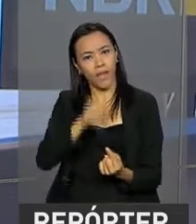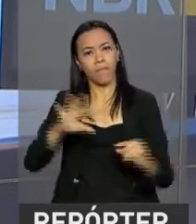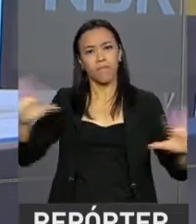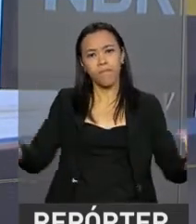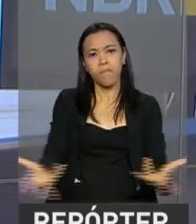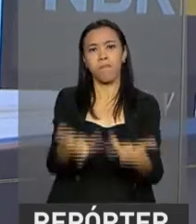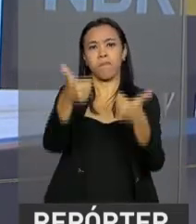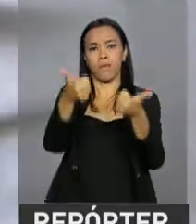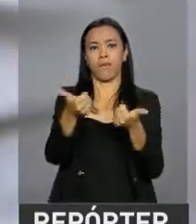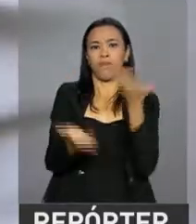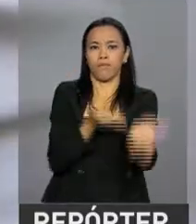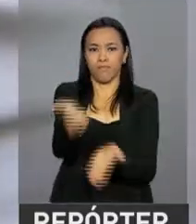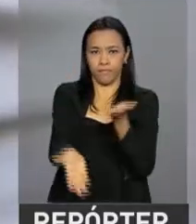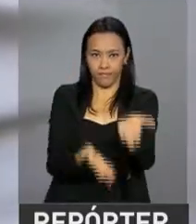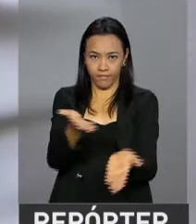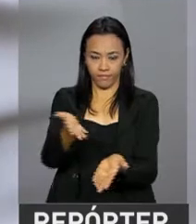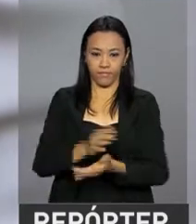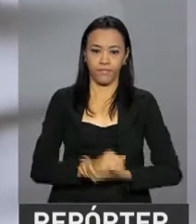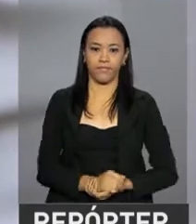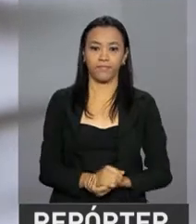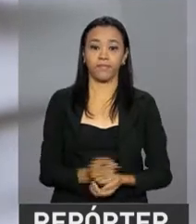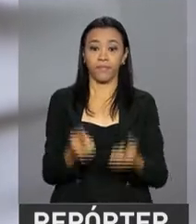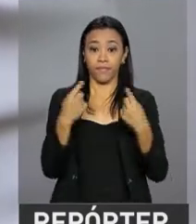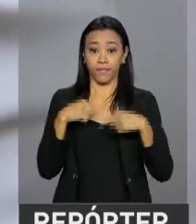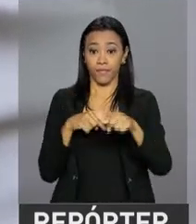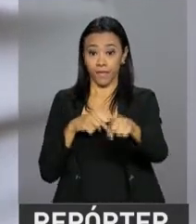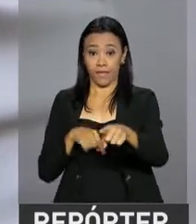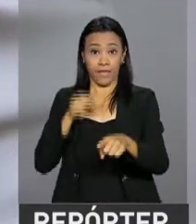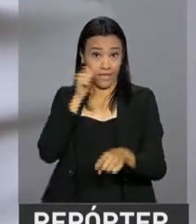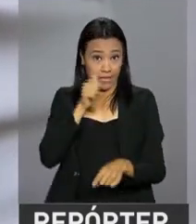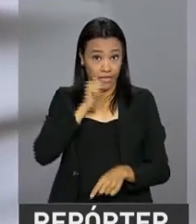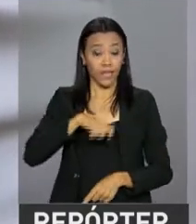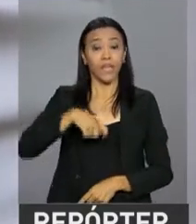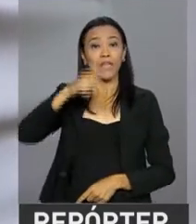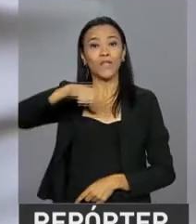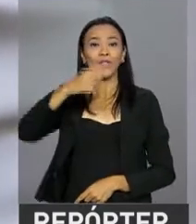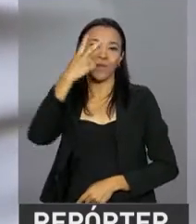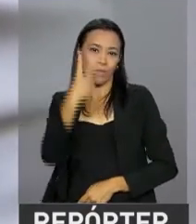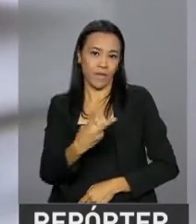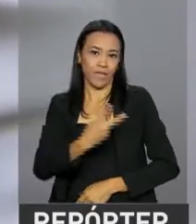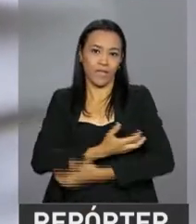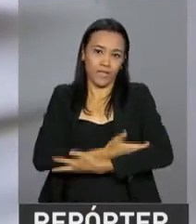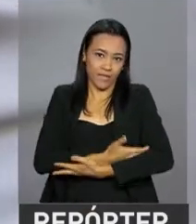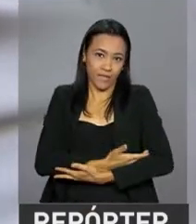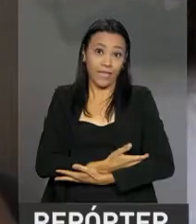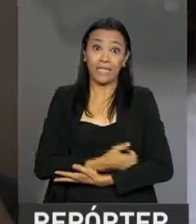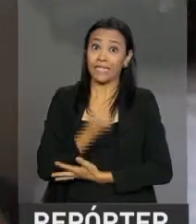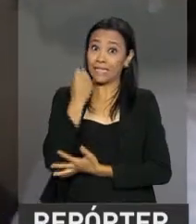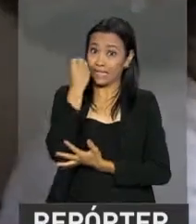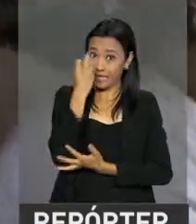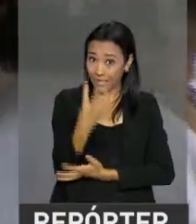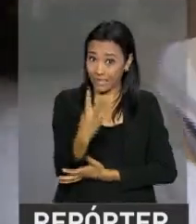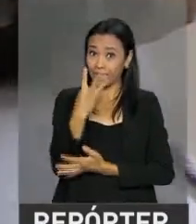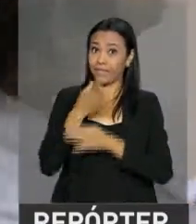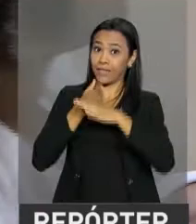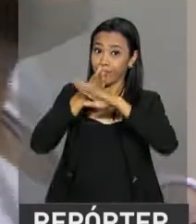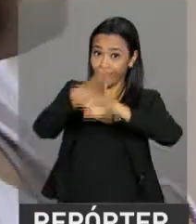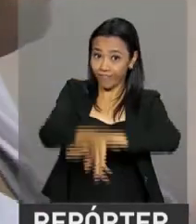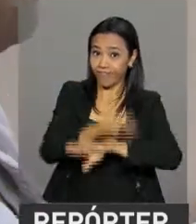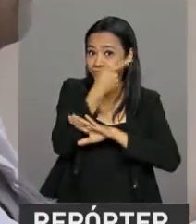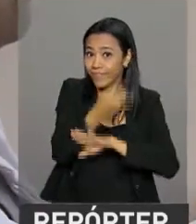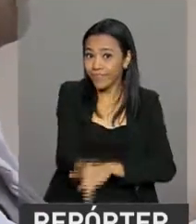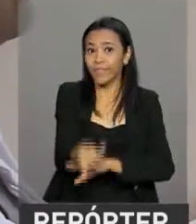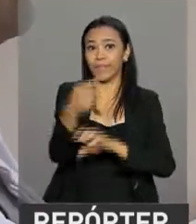sus isadora tem dois meses e já está na sua 3ª consulta todos os dados da evolução